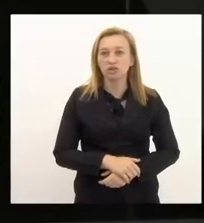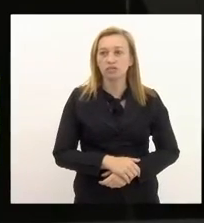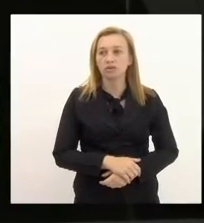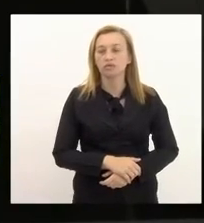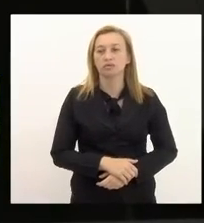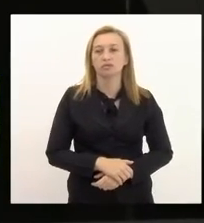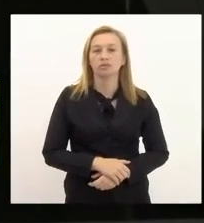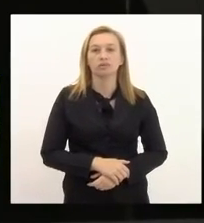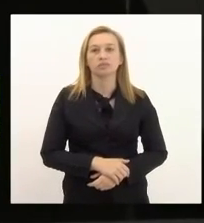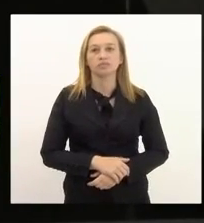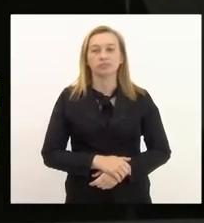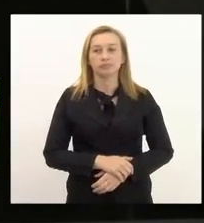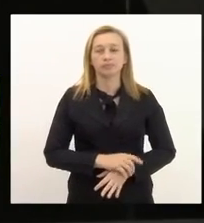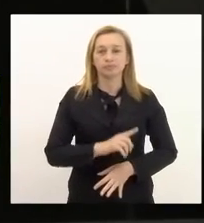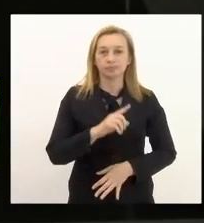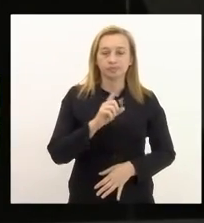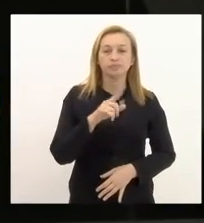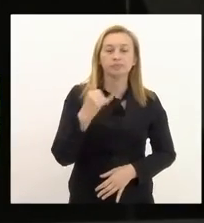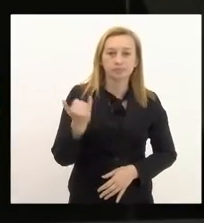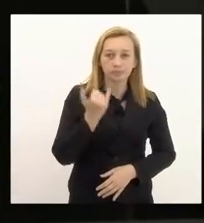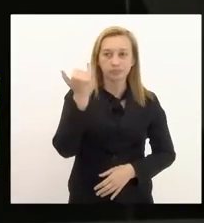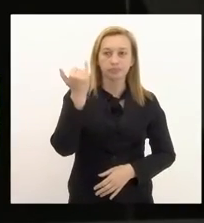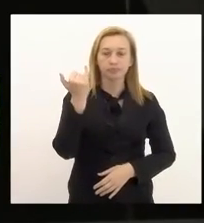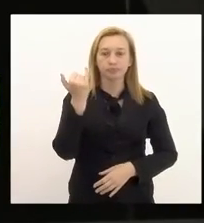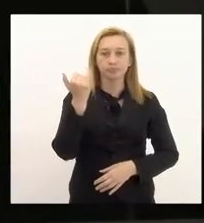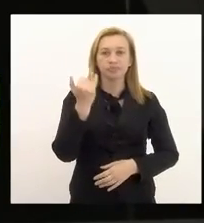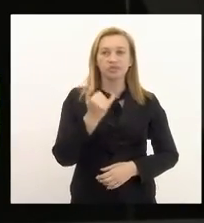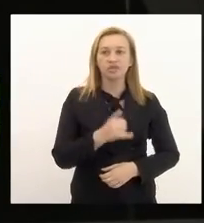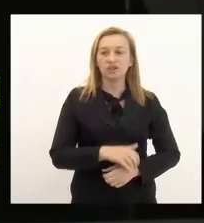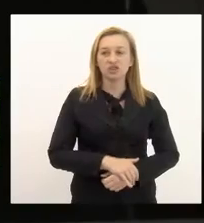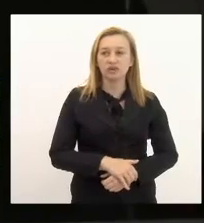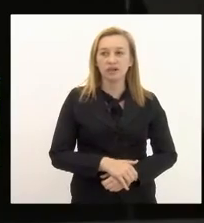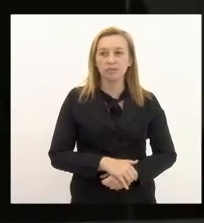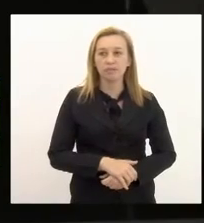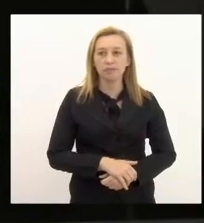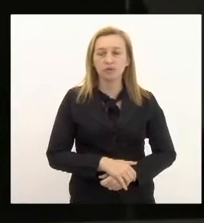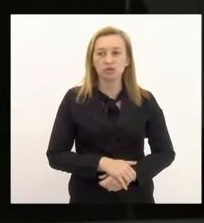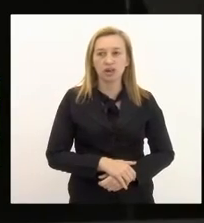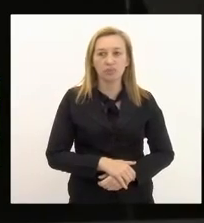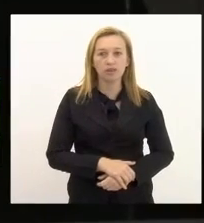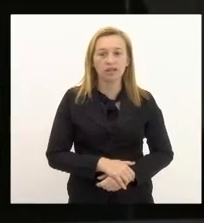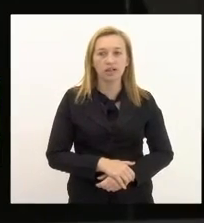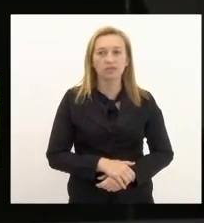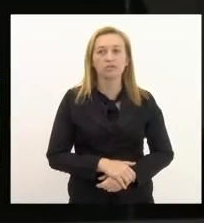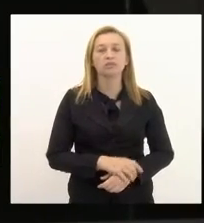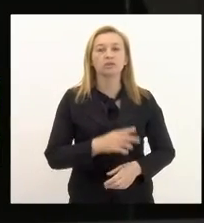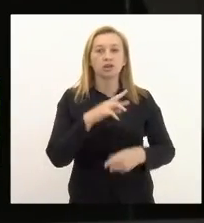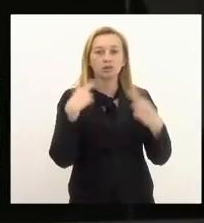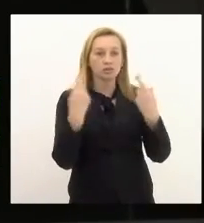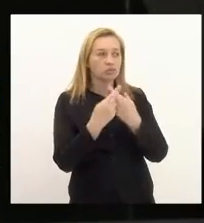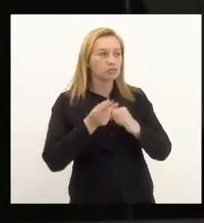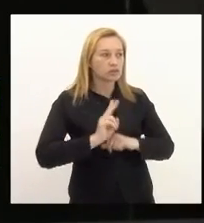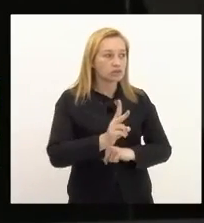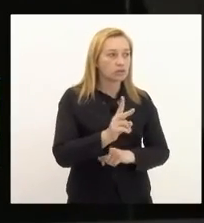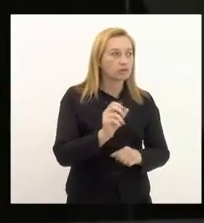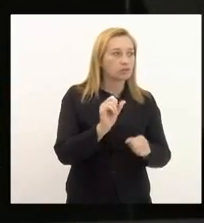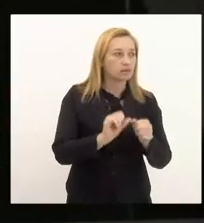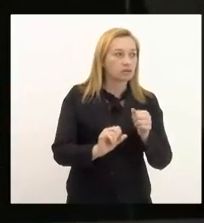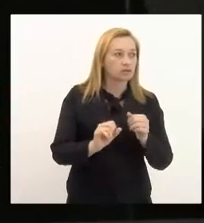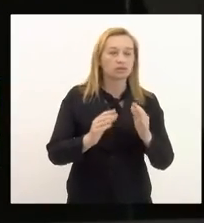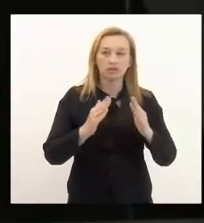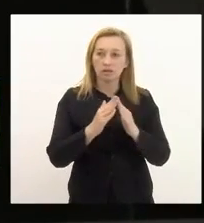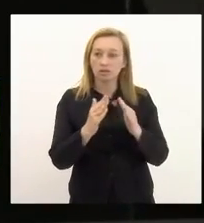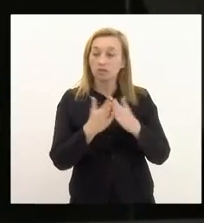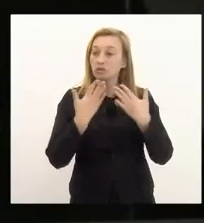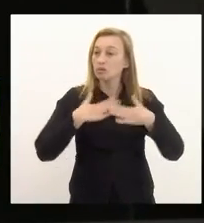indispensável porque para que possamos fazer uma reunião que sempre foi feita nessa casa com feudal guia